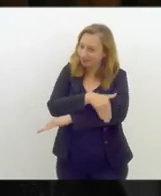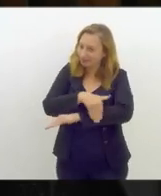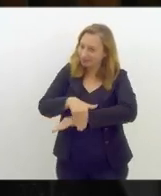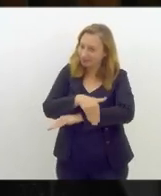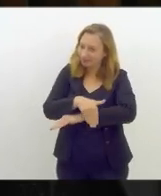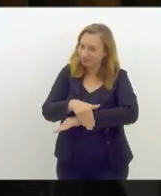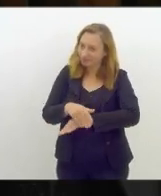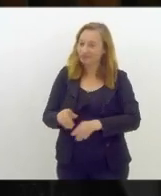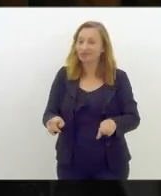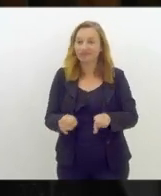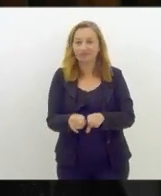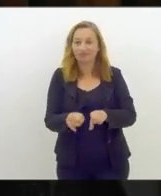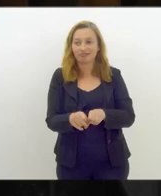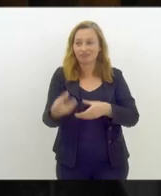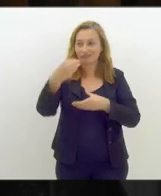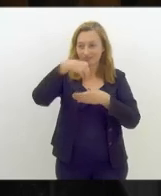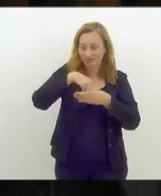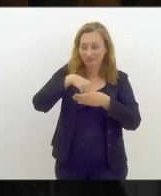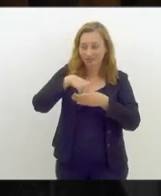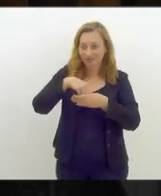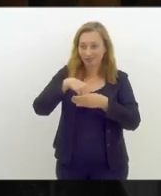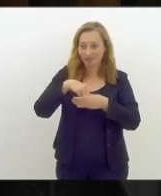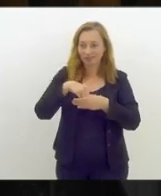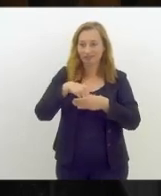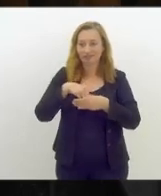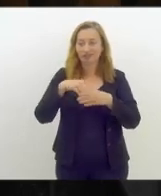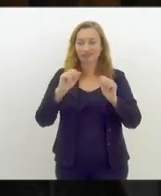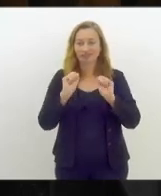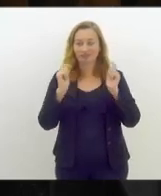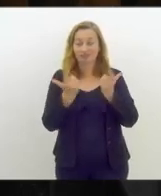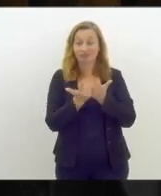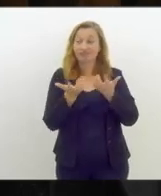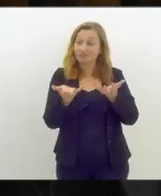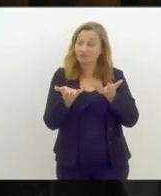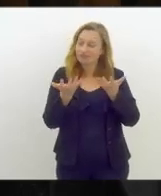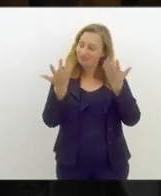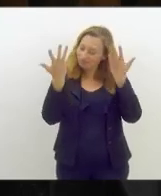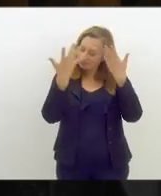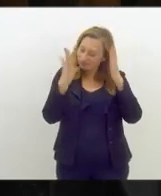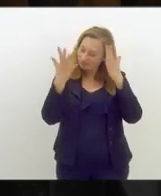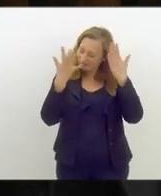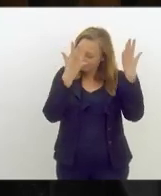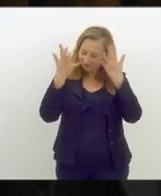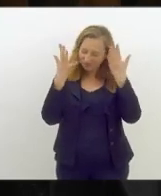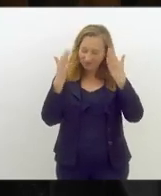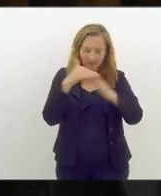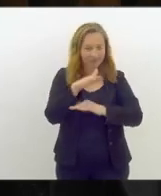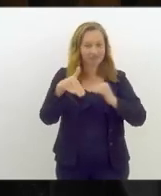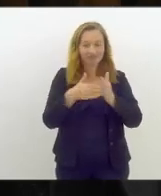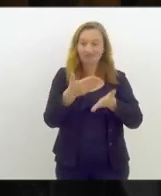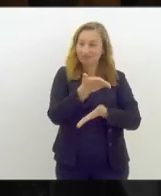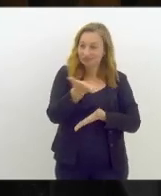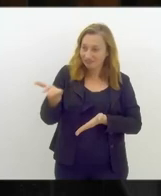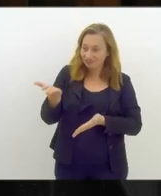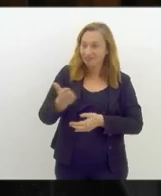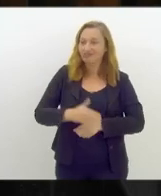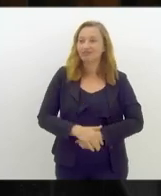mesmo dentro do Parlamento Fluminense. Então, queria saudar a todas e todos